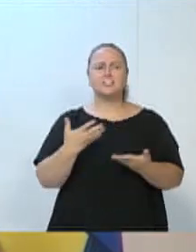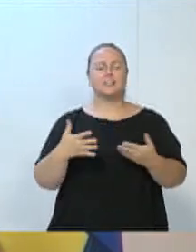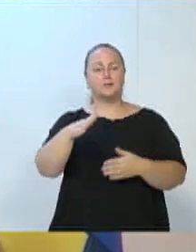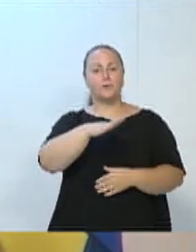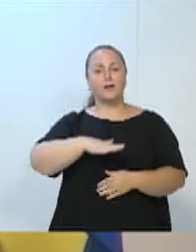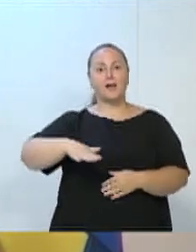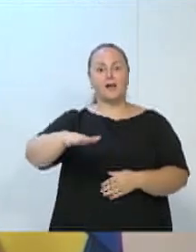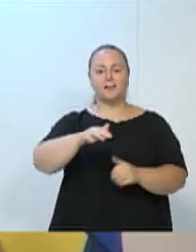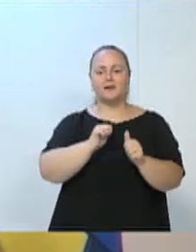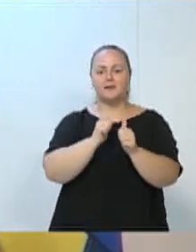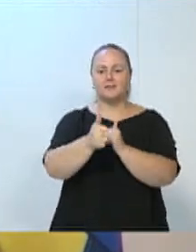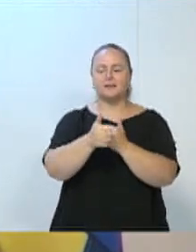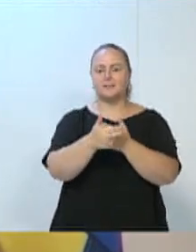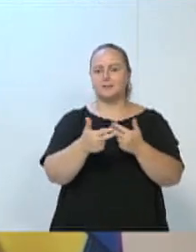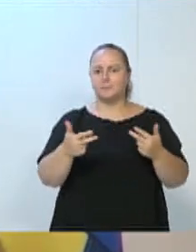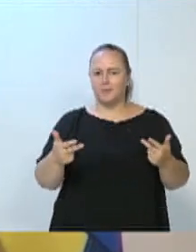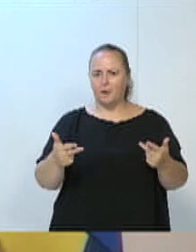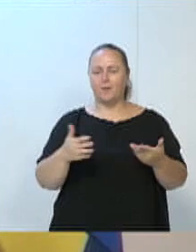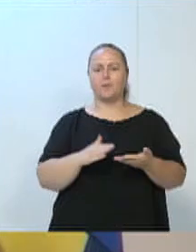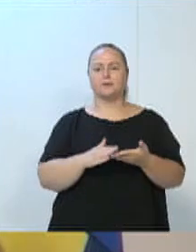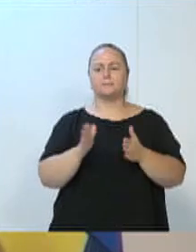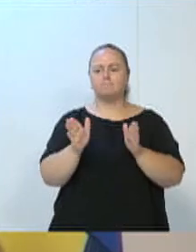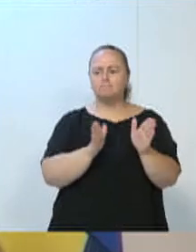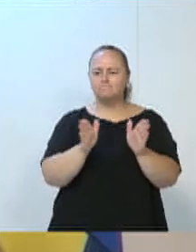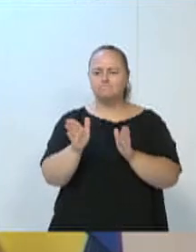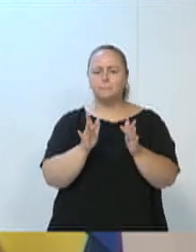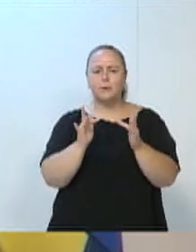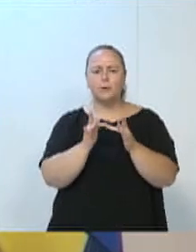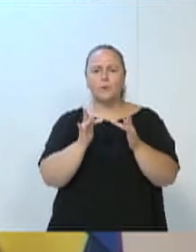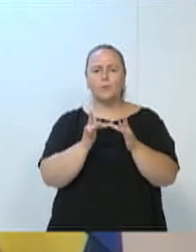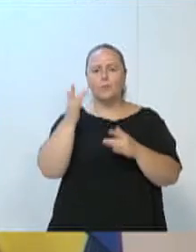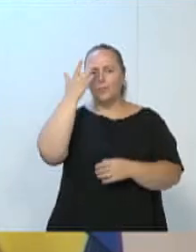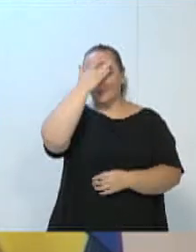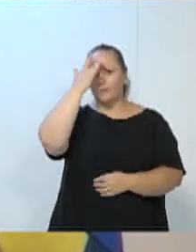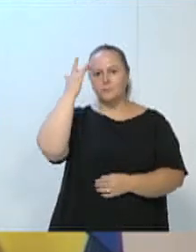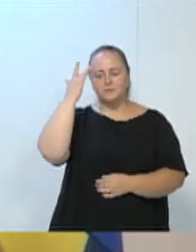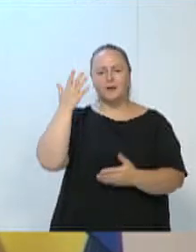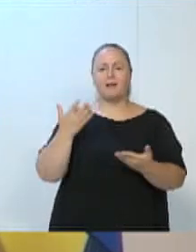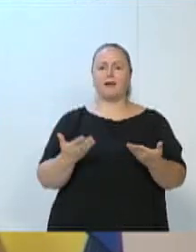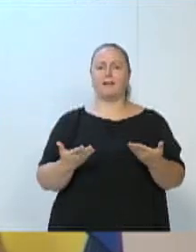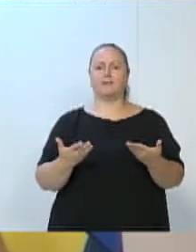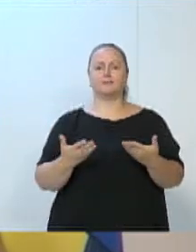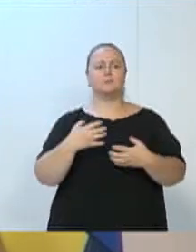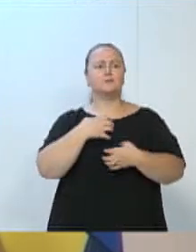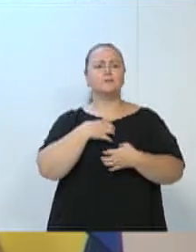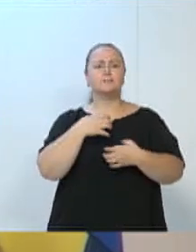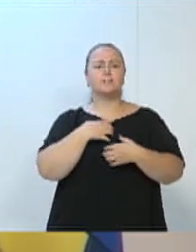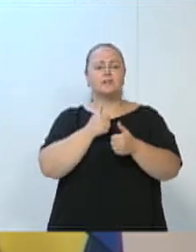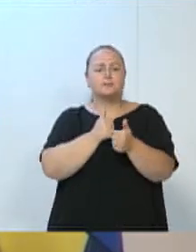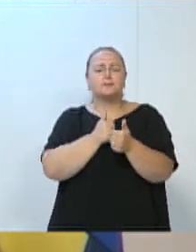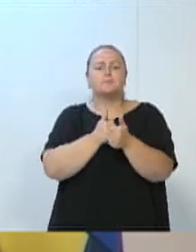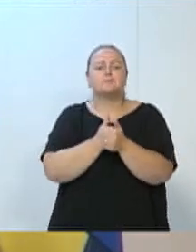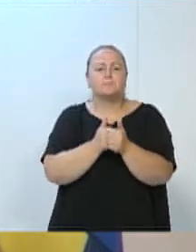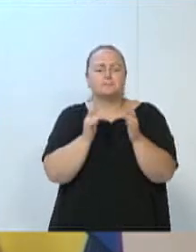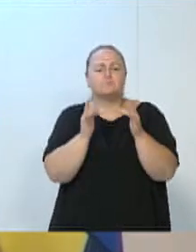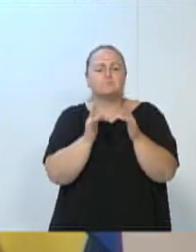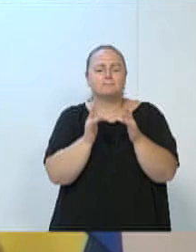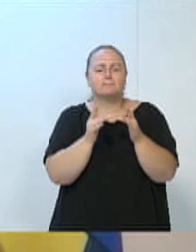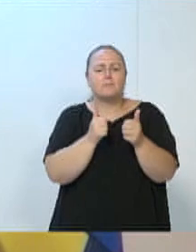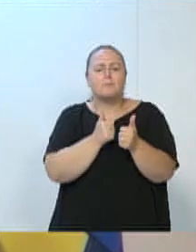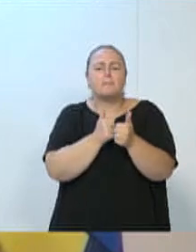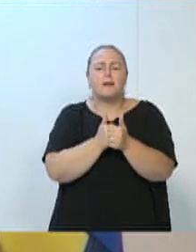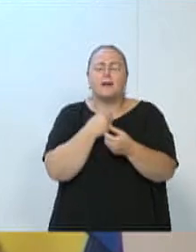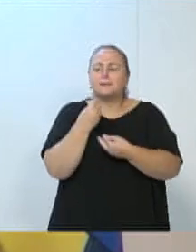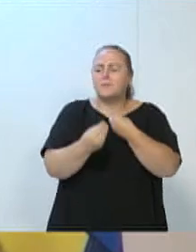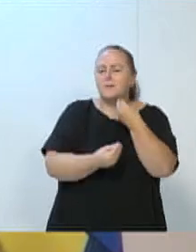área esportiva é um seu acesso às pessoas é o seu o seu modo de chegar de conversar com as pessoas